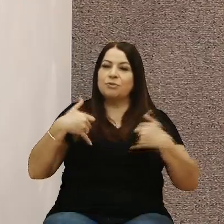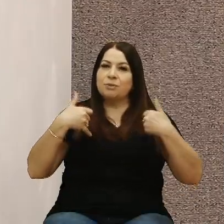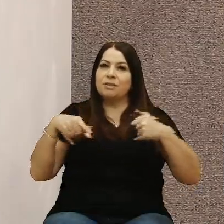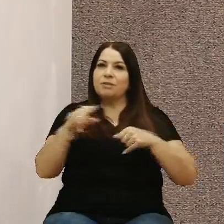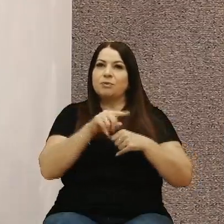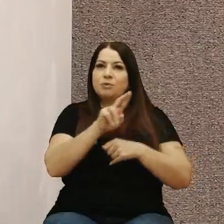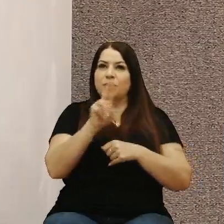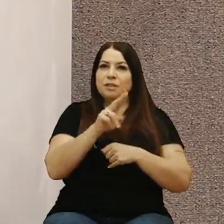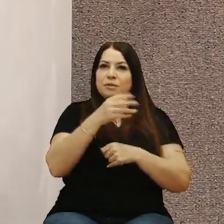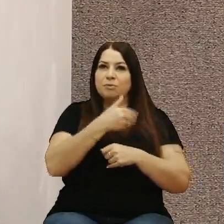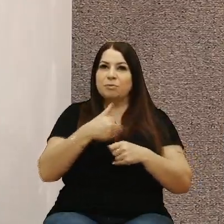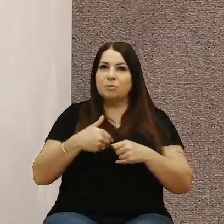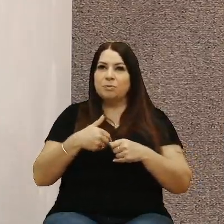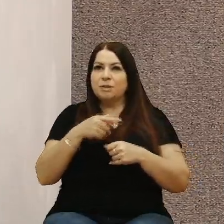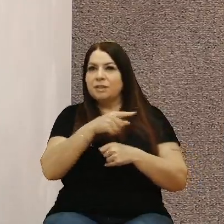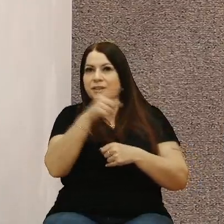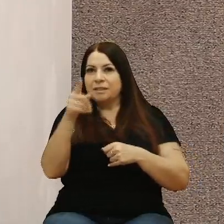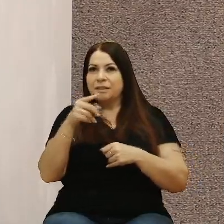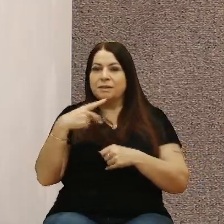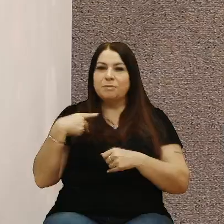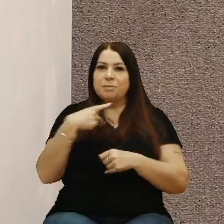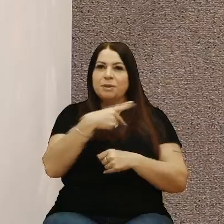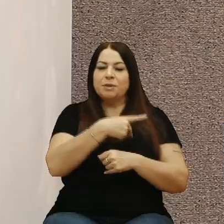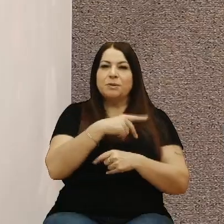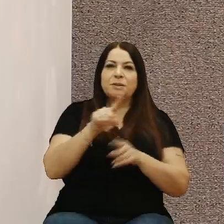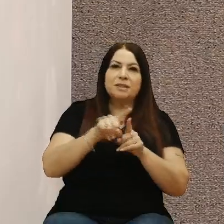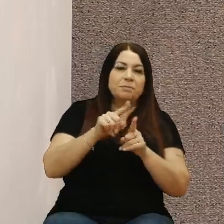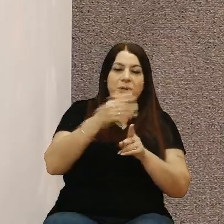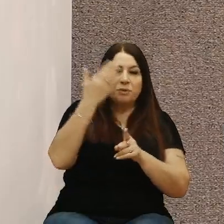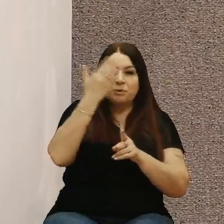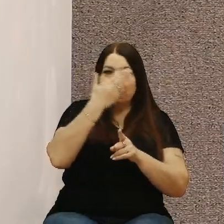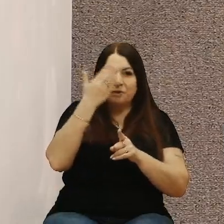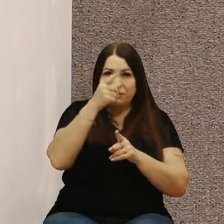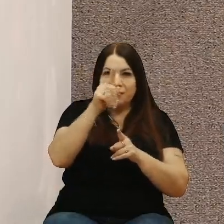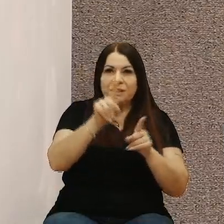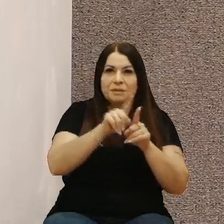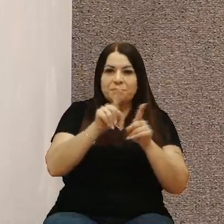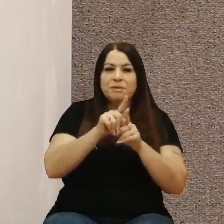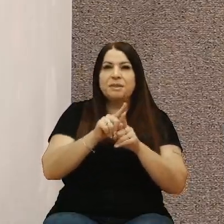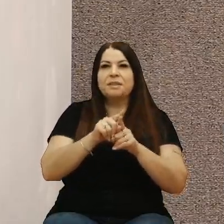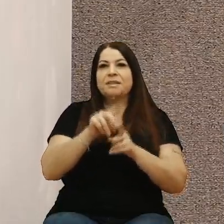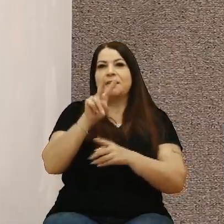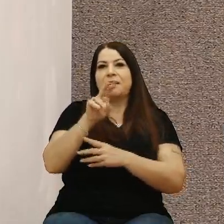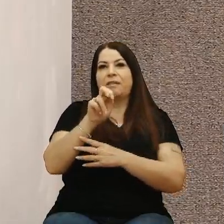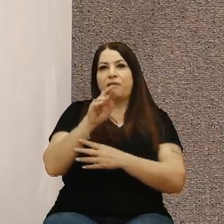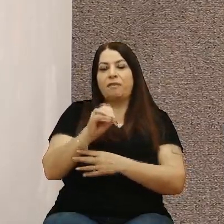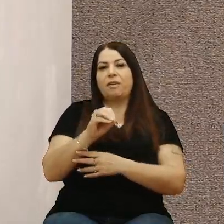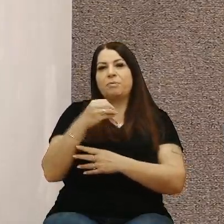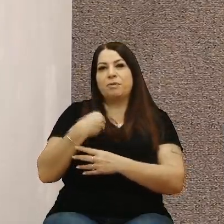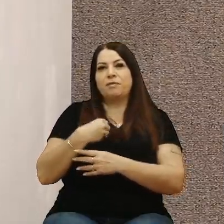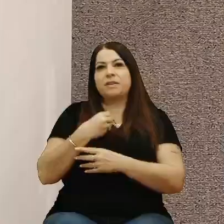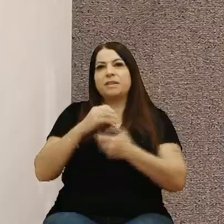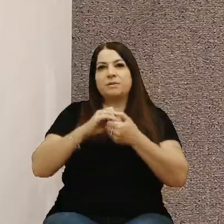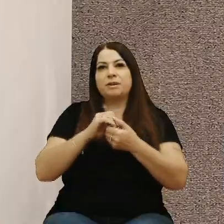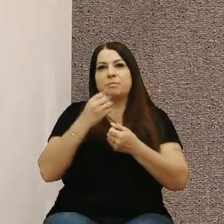pública. O pastor Silvio Demarque, que eu não tinha visto antes, perdão, pastor, que é o pastor da Verbo da Vida aqui em Caxias do Sul. Saudar, bem-vindo a